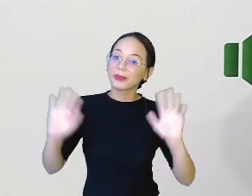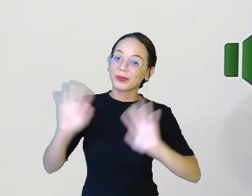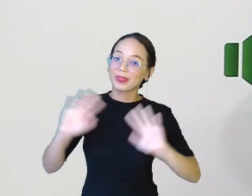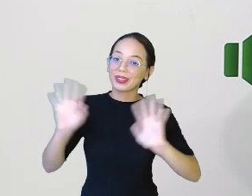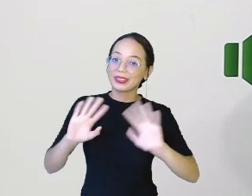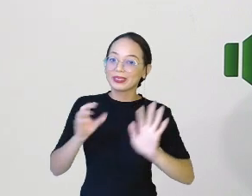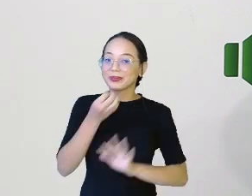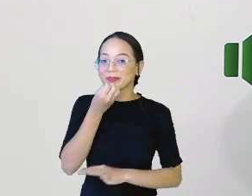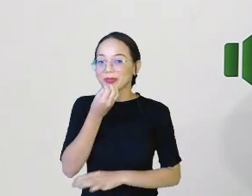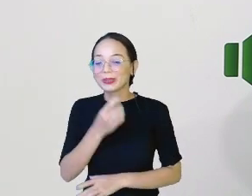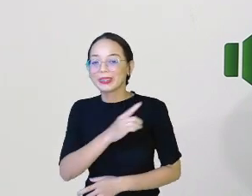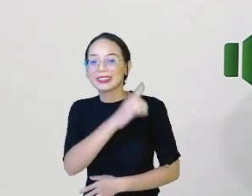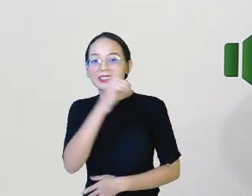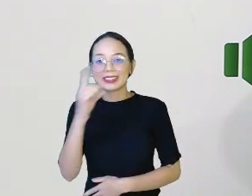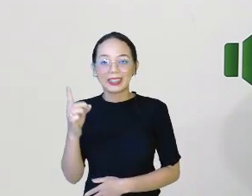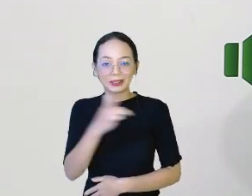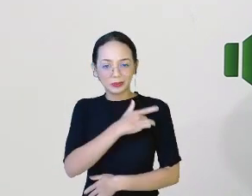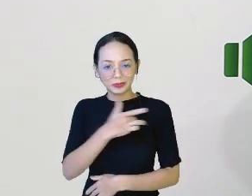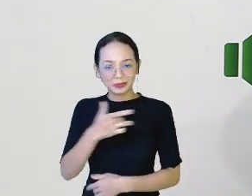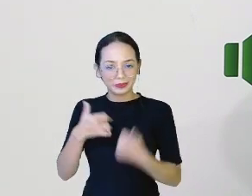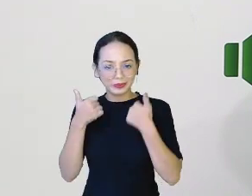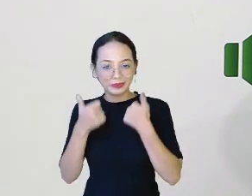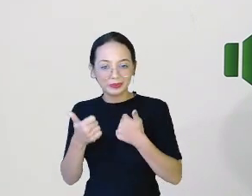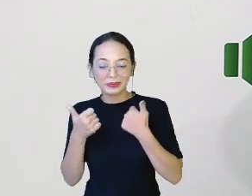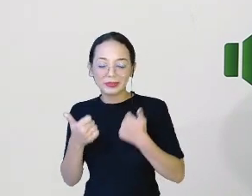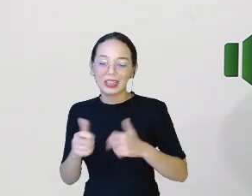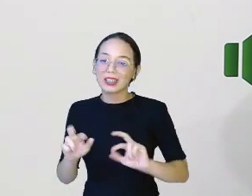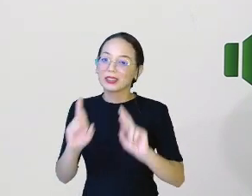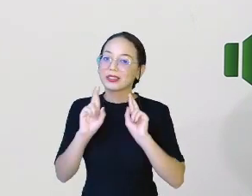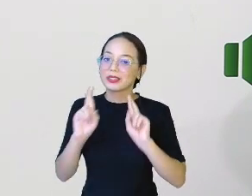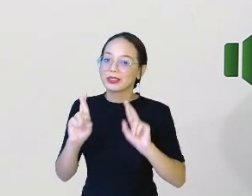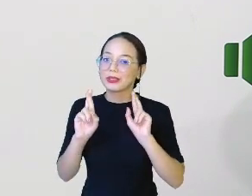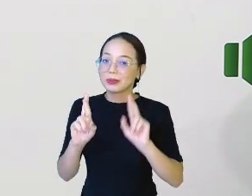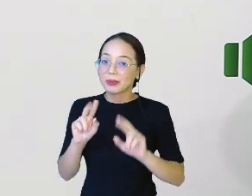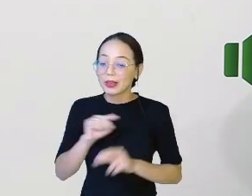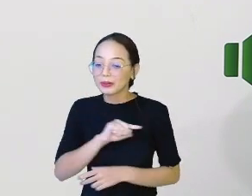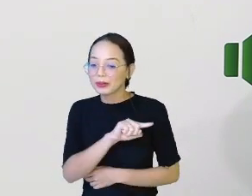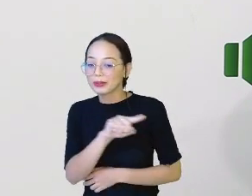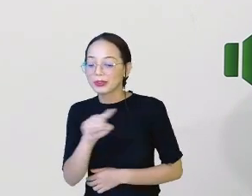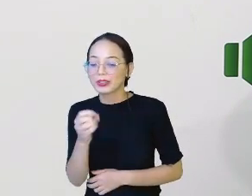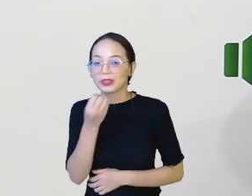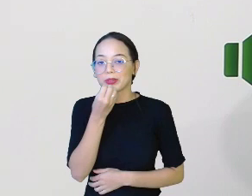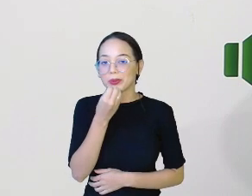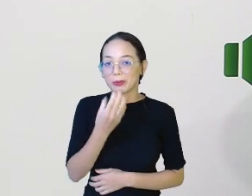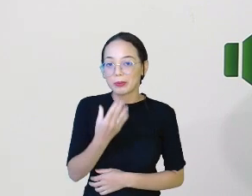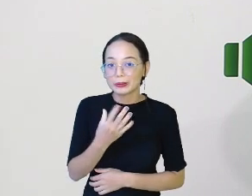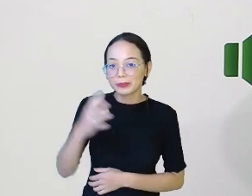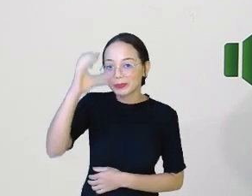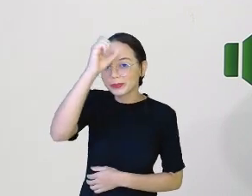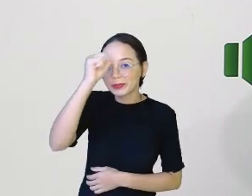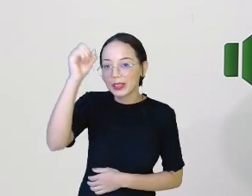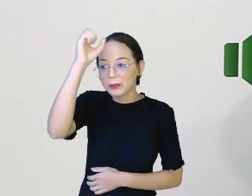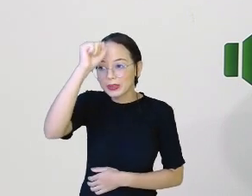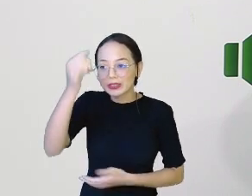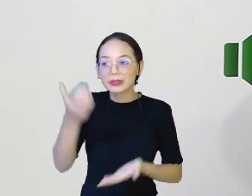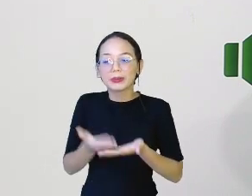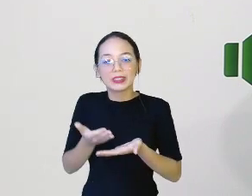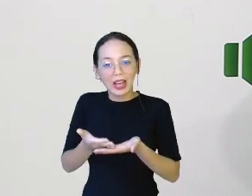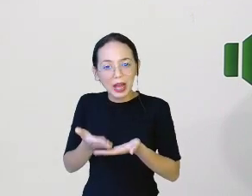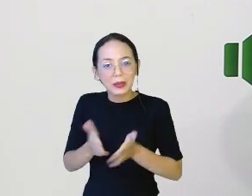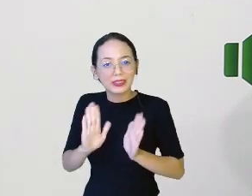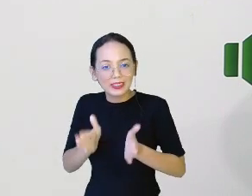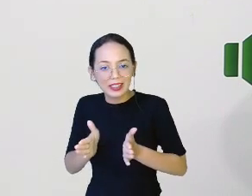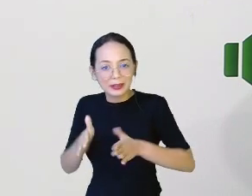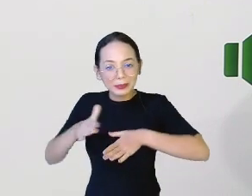Olá, bom dia, como vocês estão? Espero que todos estejam muito bem. Aprenderam bastante na aula anterior,